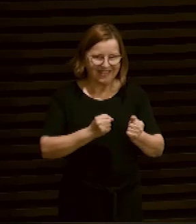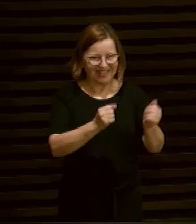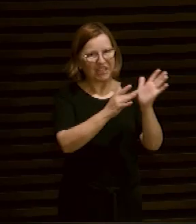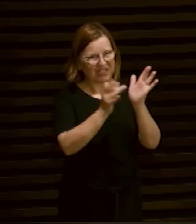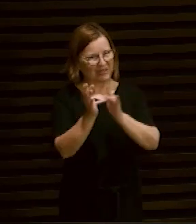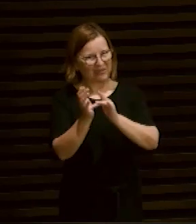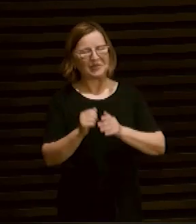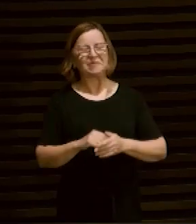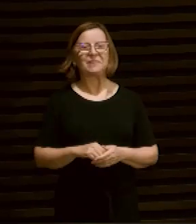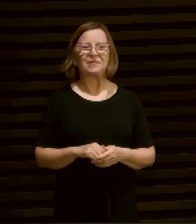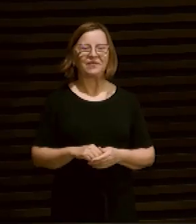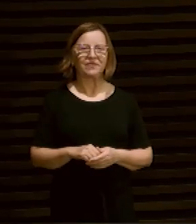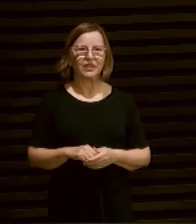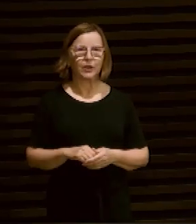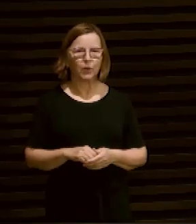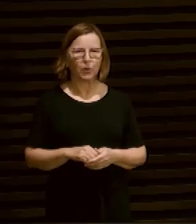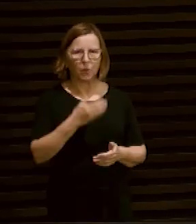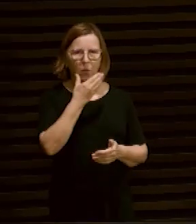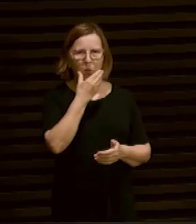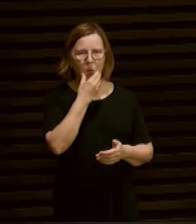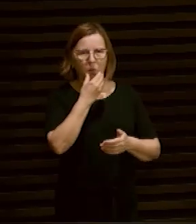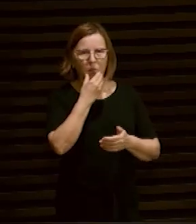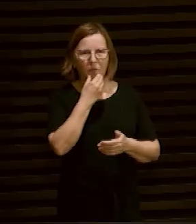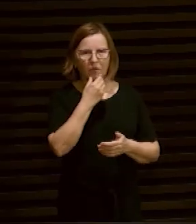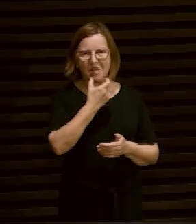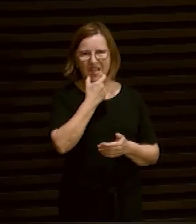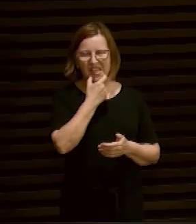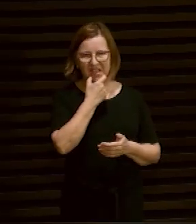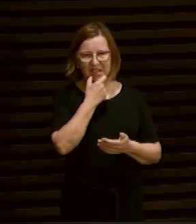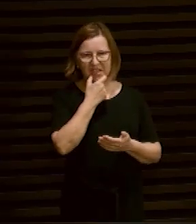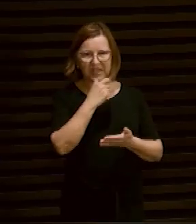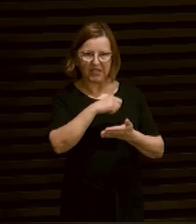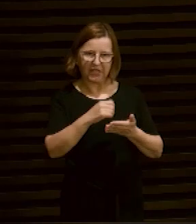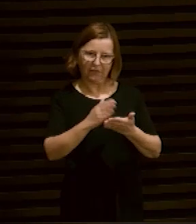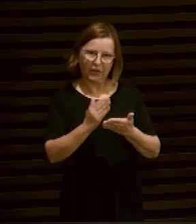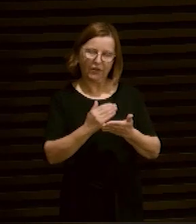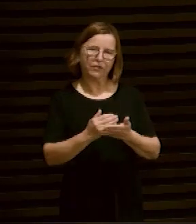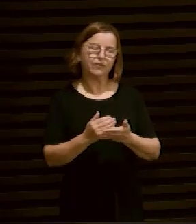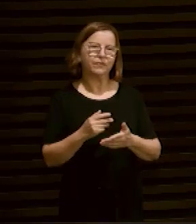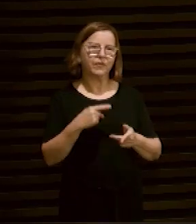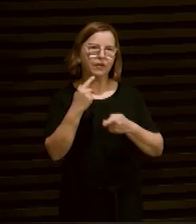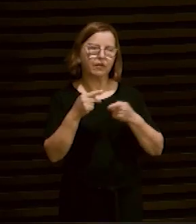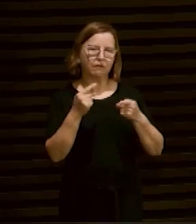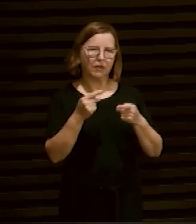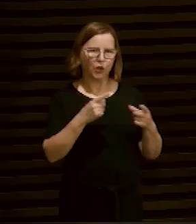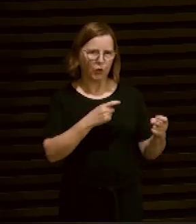O C.S. Lewis explicando a guerra do